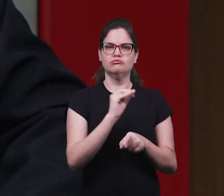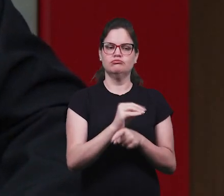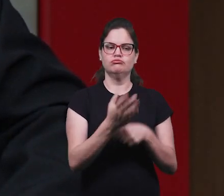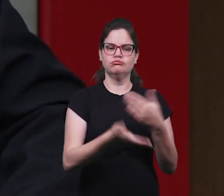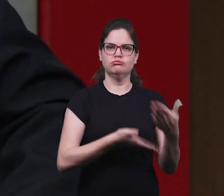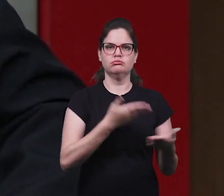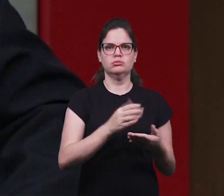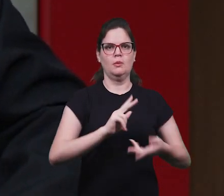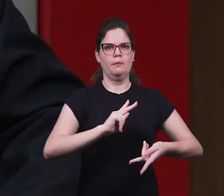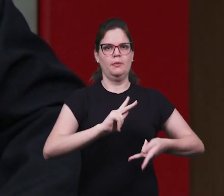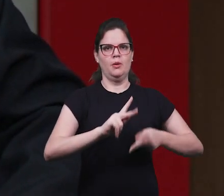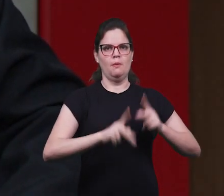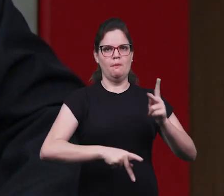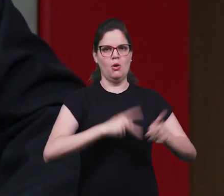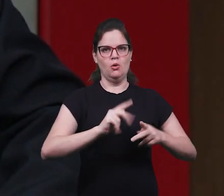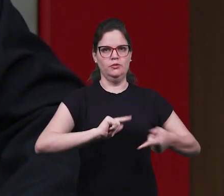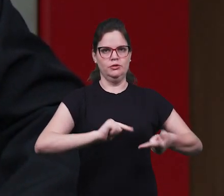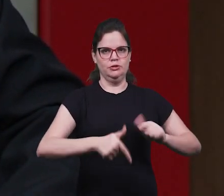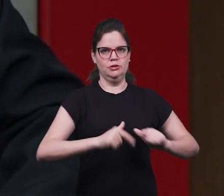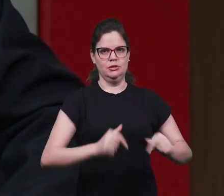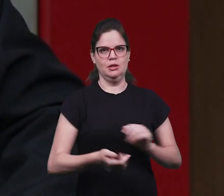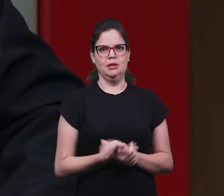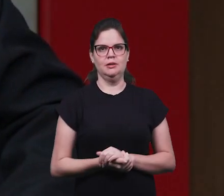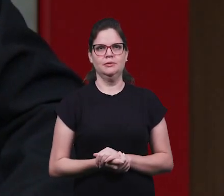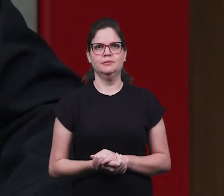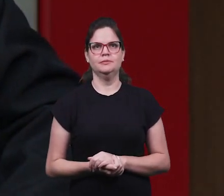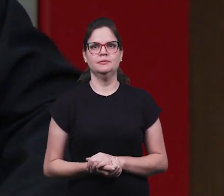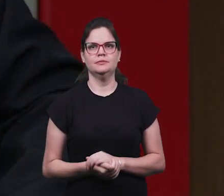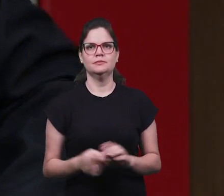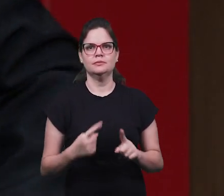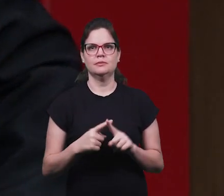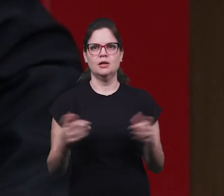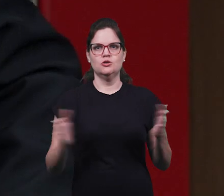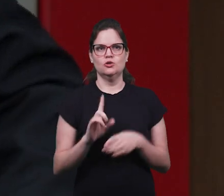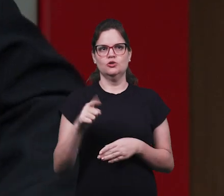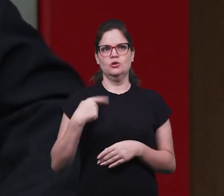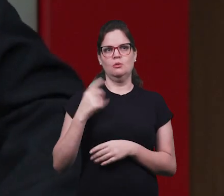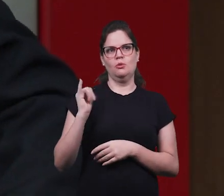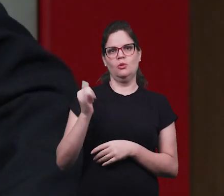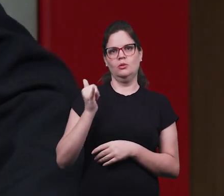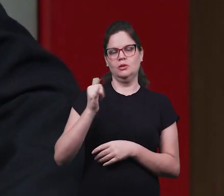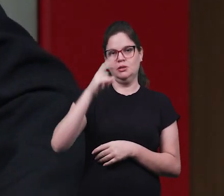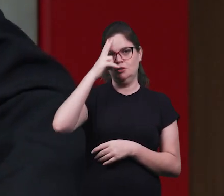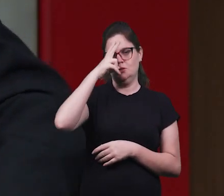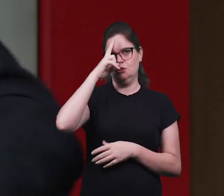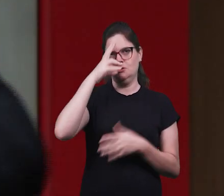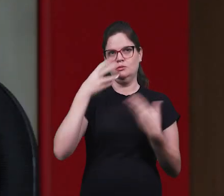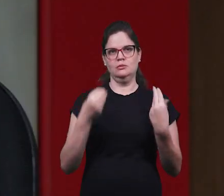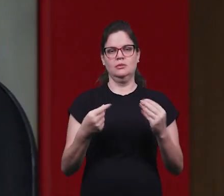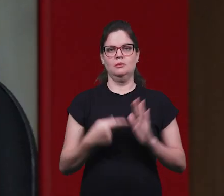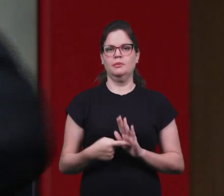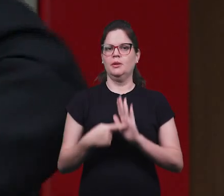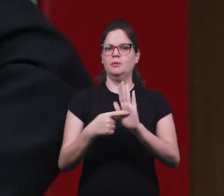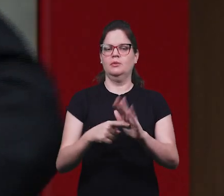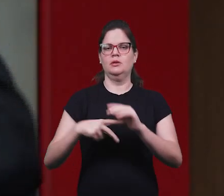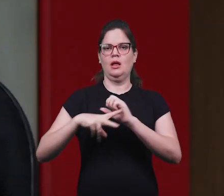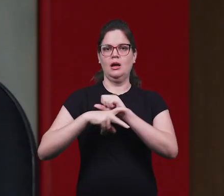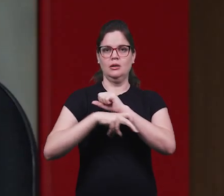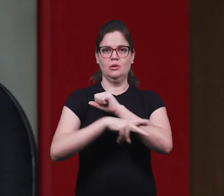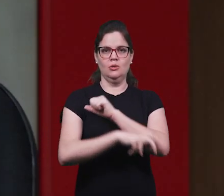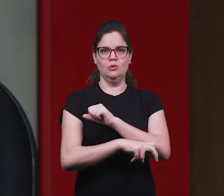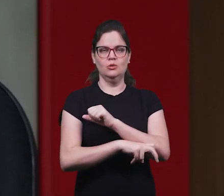Israel, permitiram a reconstrução do templo, mas hoje aqui nós estamos contando essa história, né, para mostrar